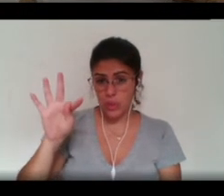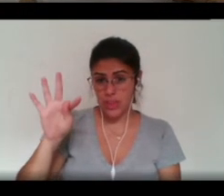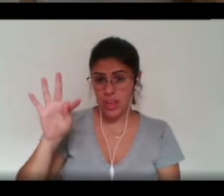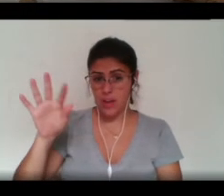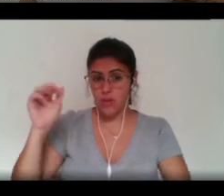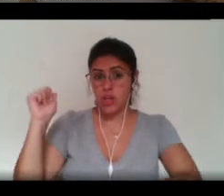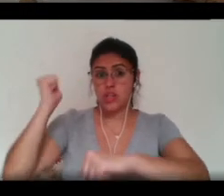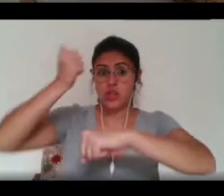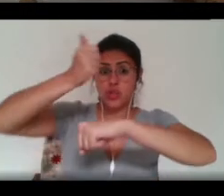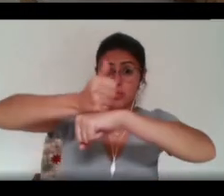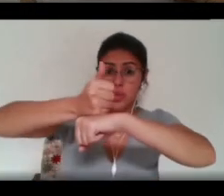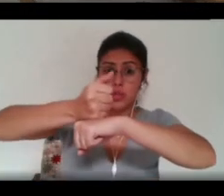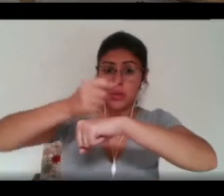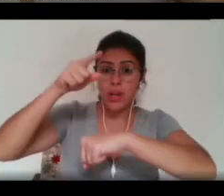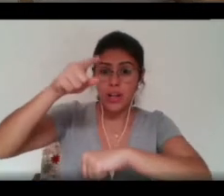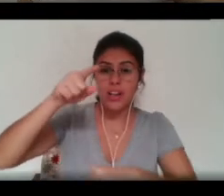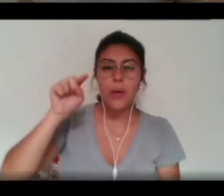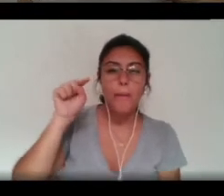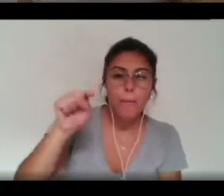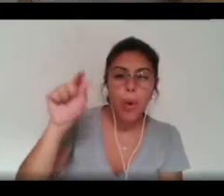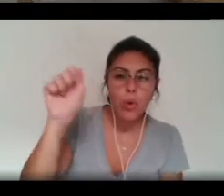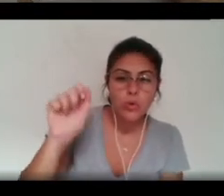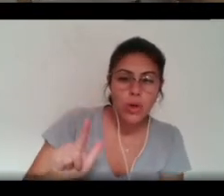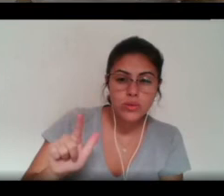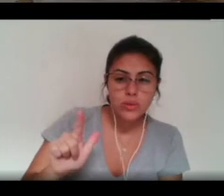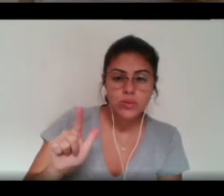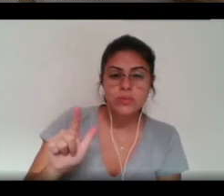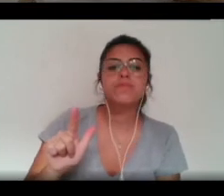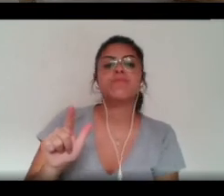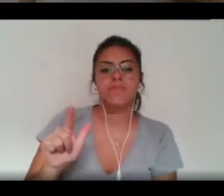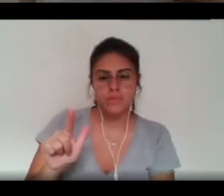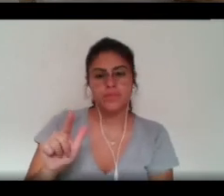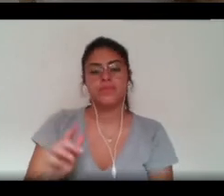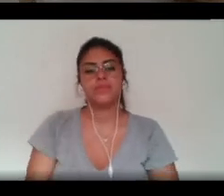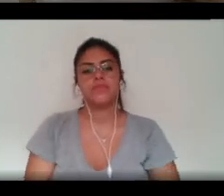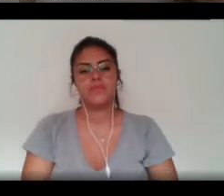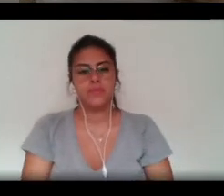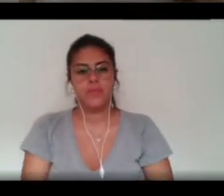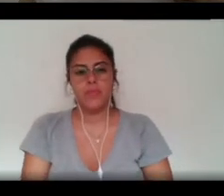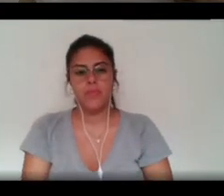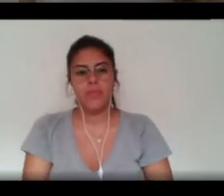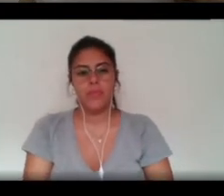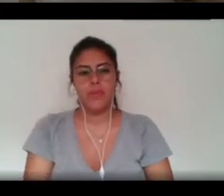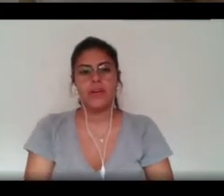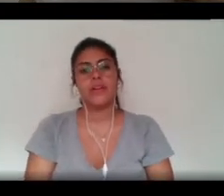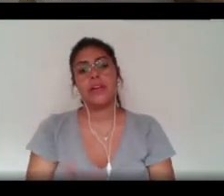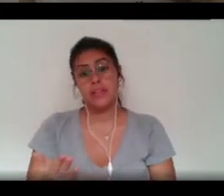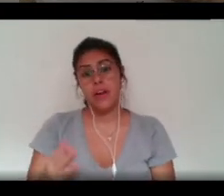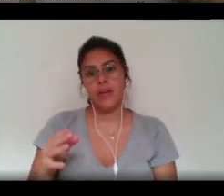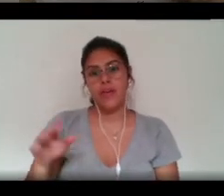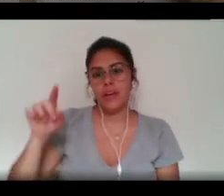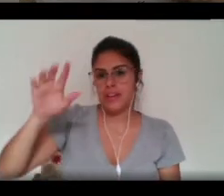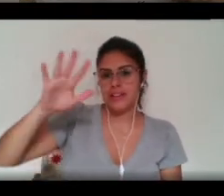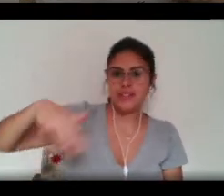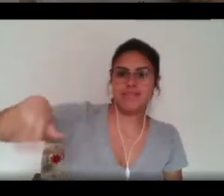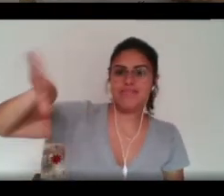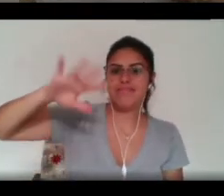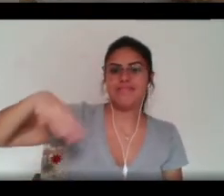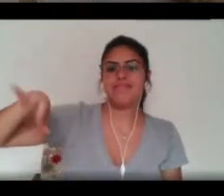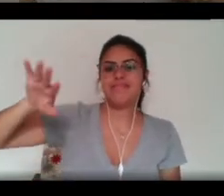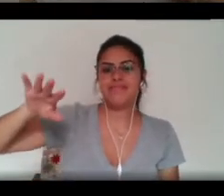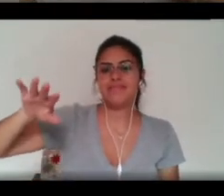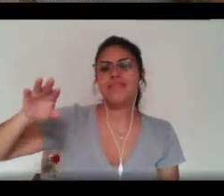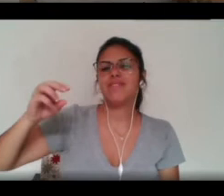1 aqui, ó. Tá? Então, colocando o valor, né? Isso aqui eu vou chamar de